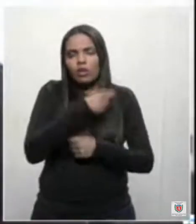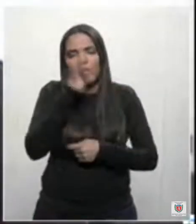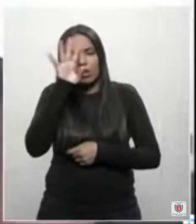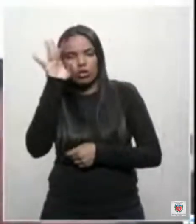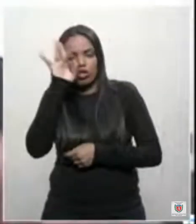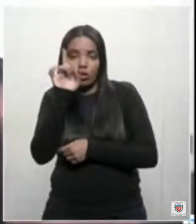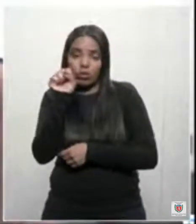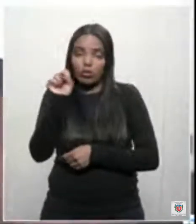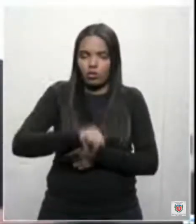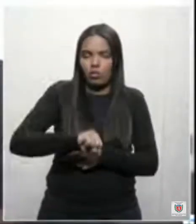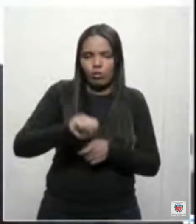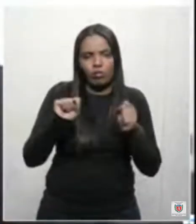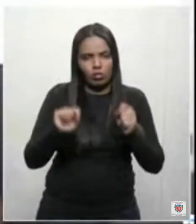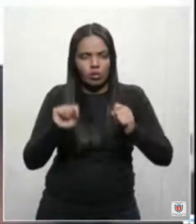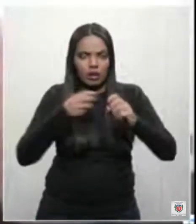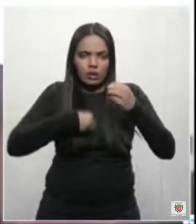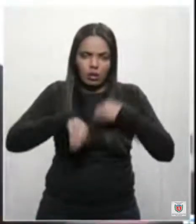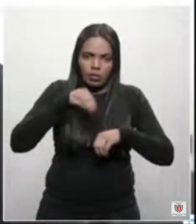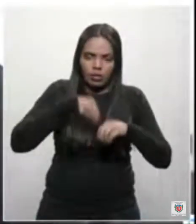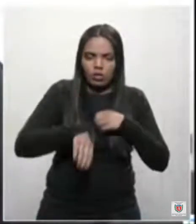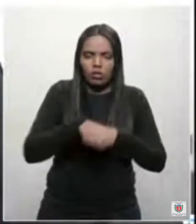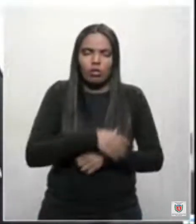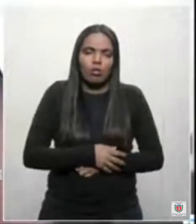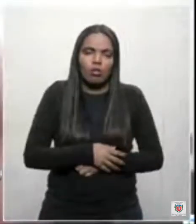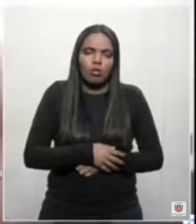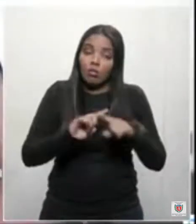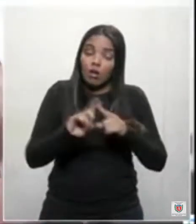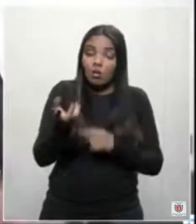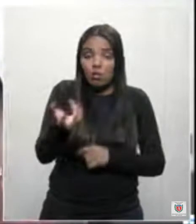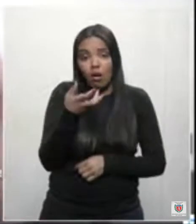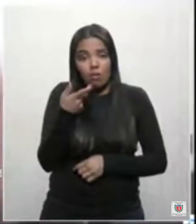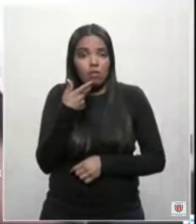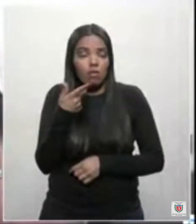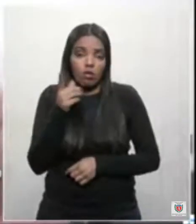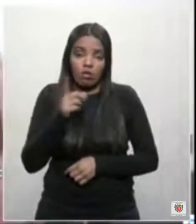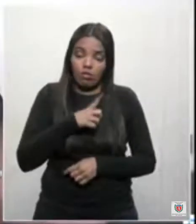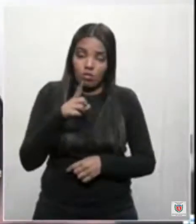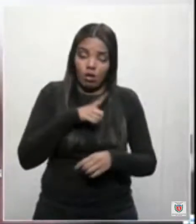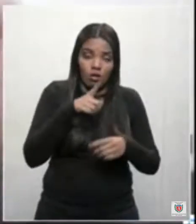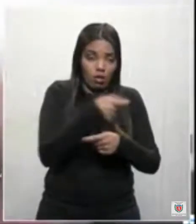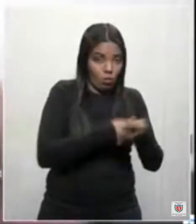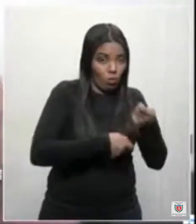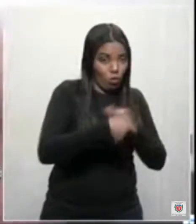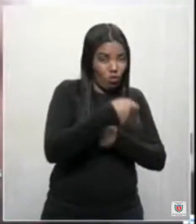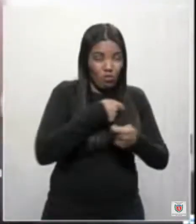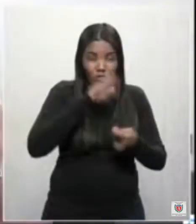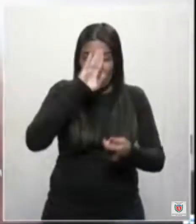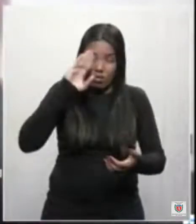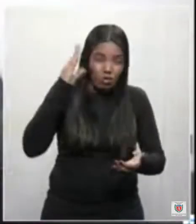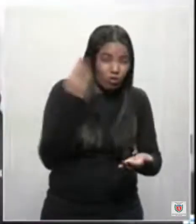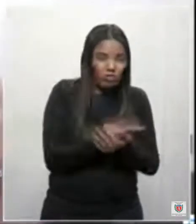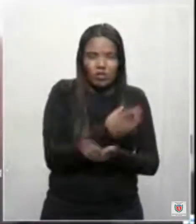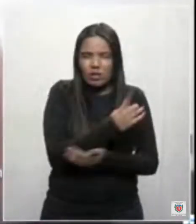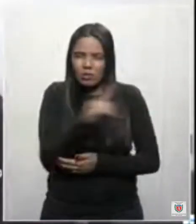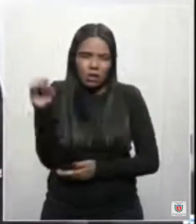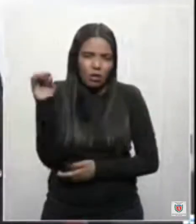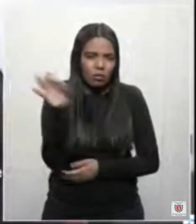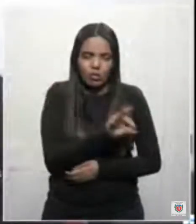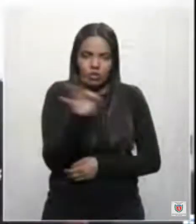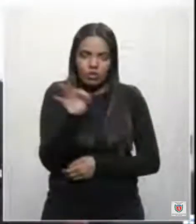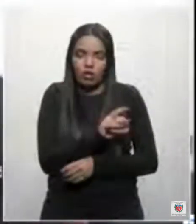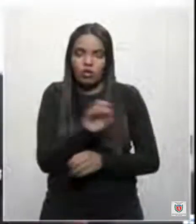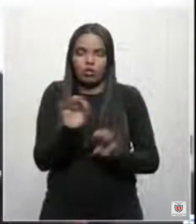existe. Mas eu quero dizer, ele coloca aqui, que de um lado existem os economistas que acreditam cegamente nas políticas de mercado livre